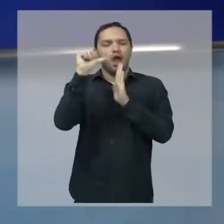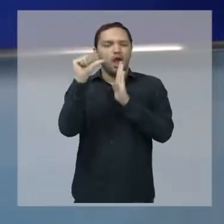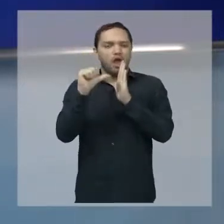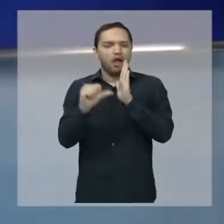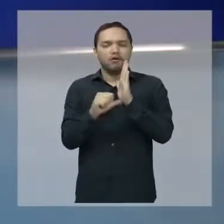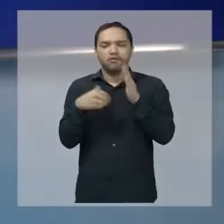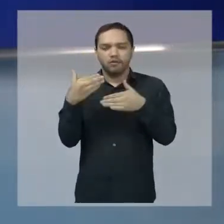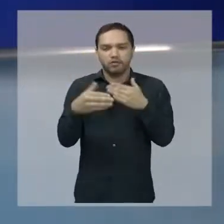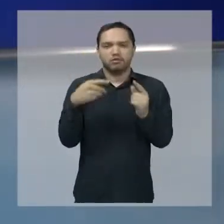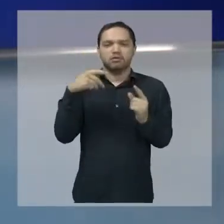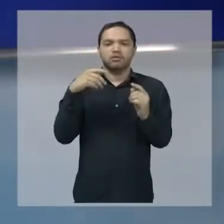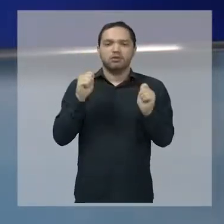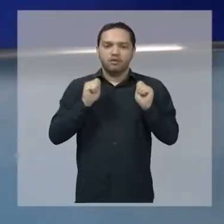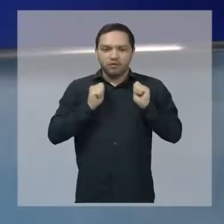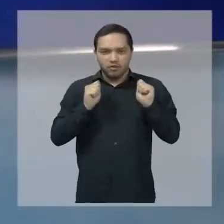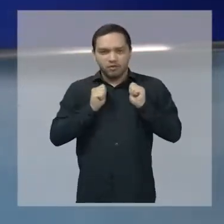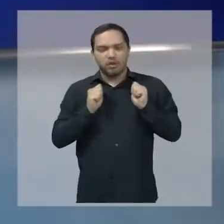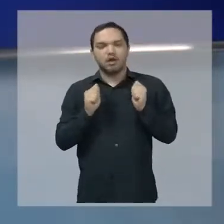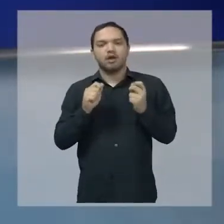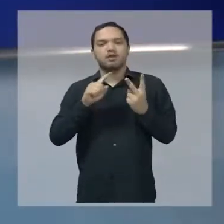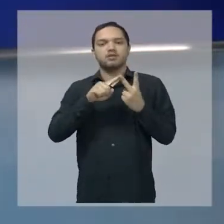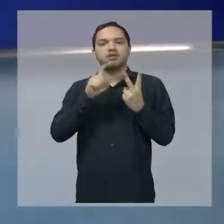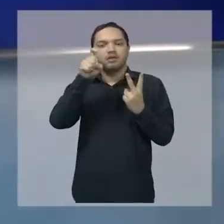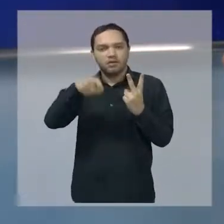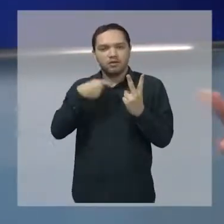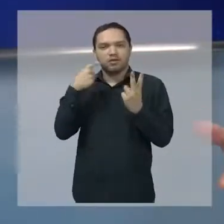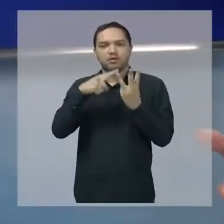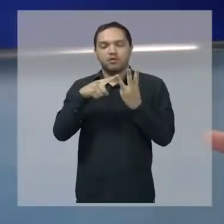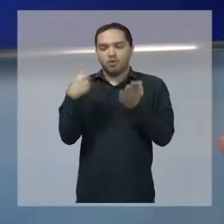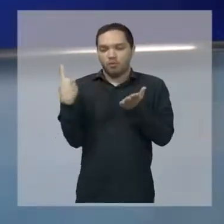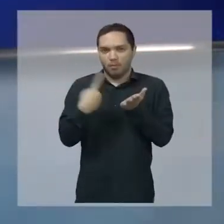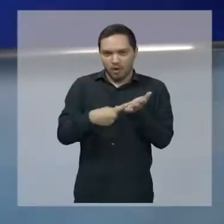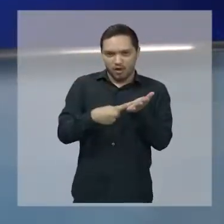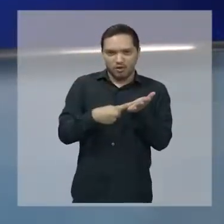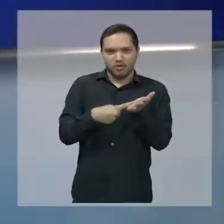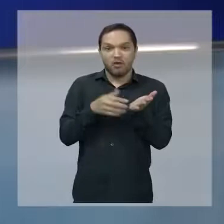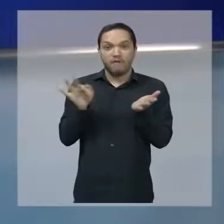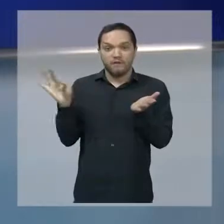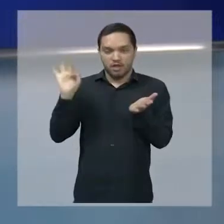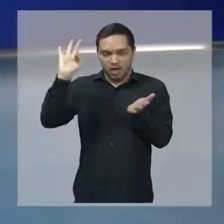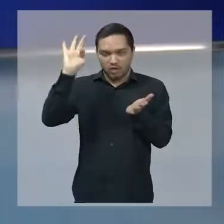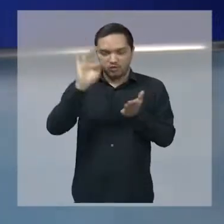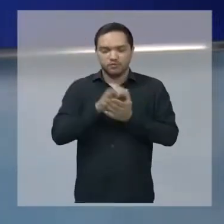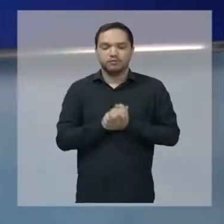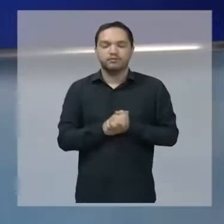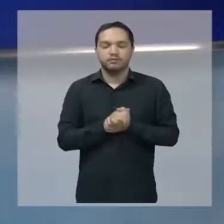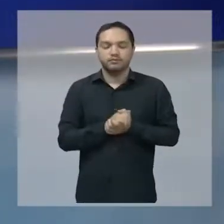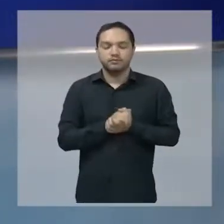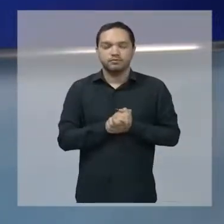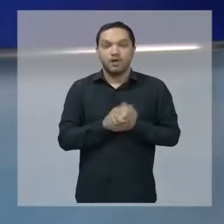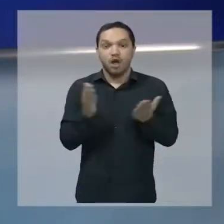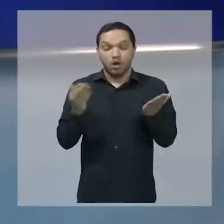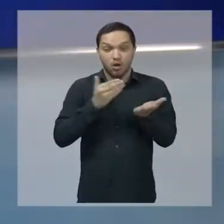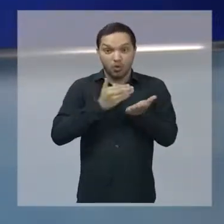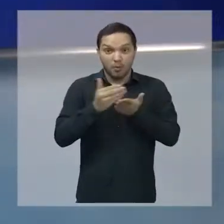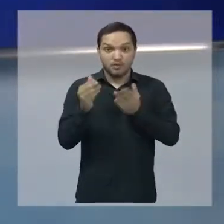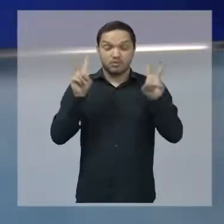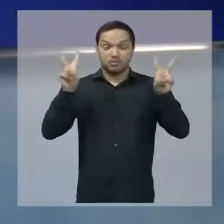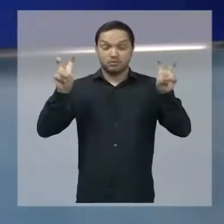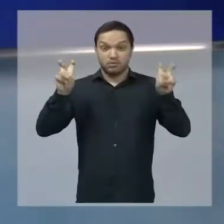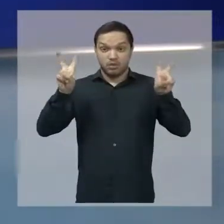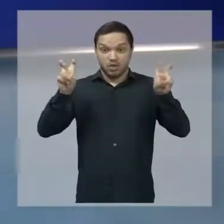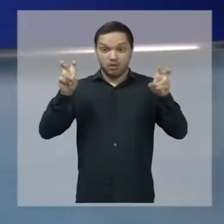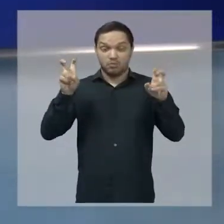reformas que estão em curso, previdenciária, tributária e o novo Pacto Federativo. Eu queria inserir agora, na pauta da